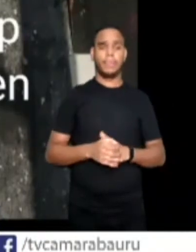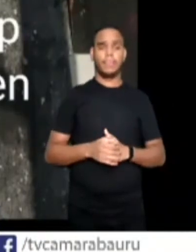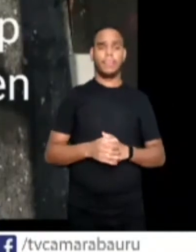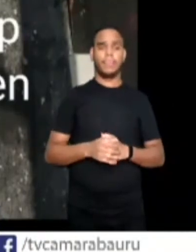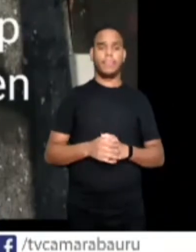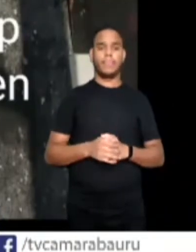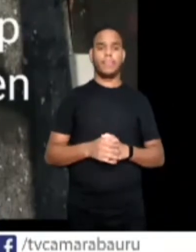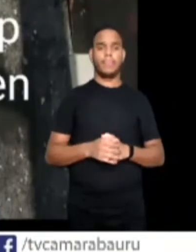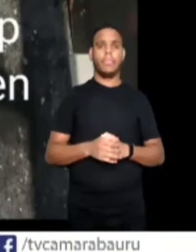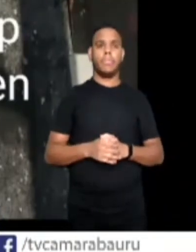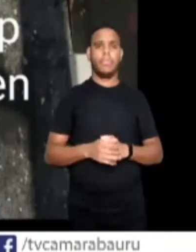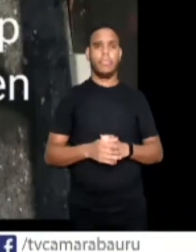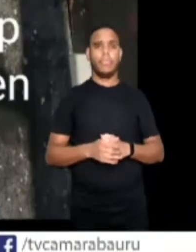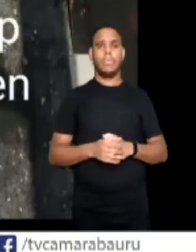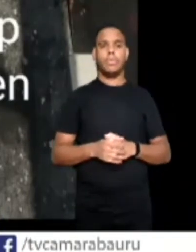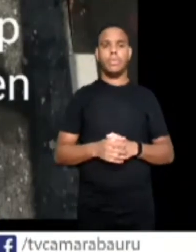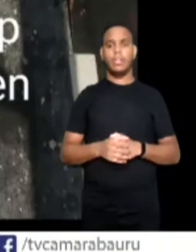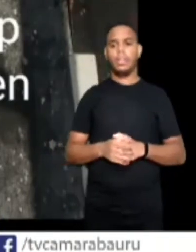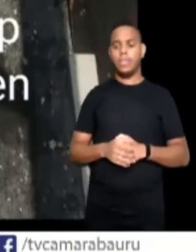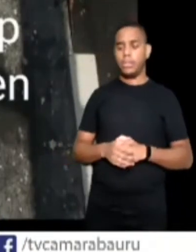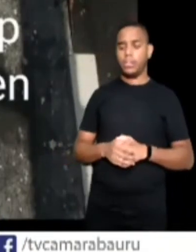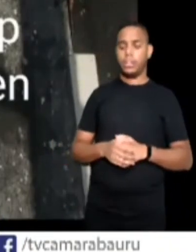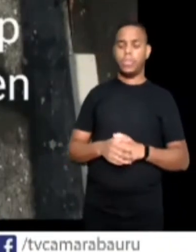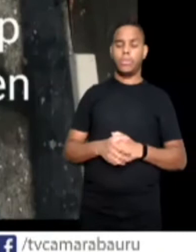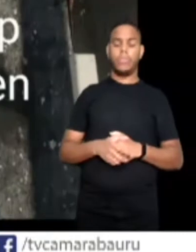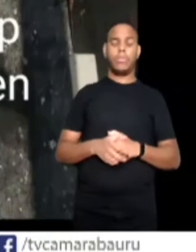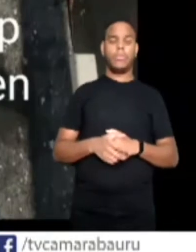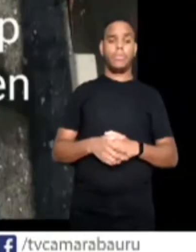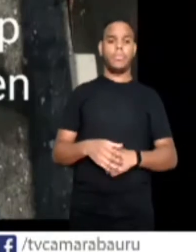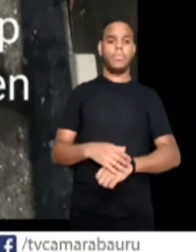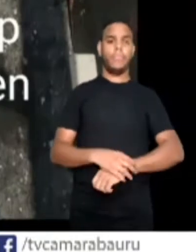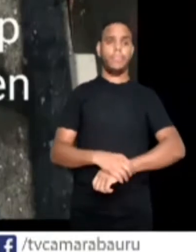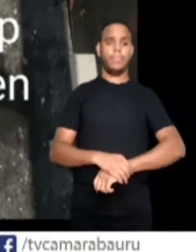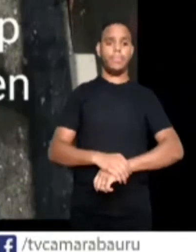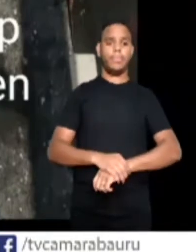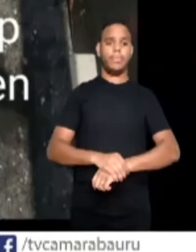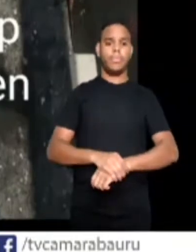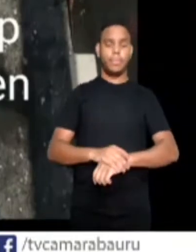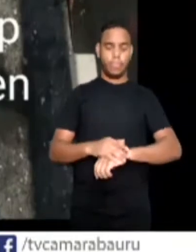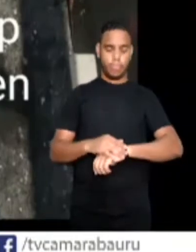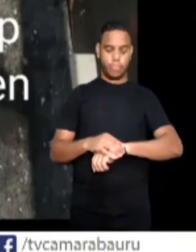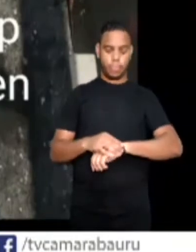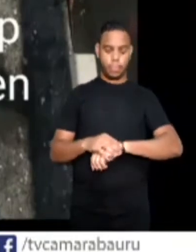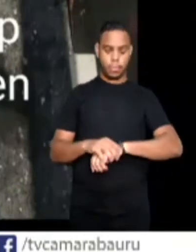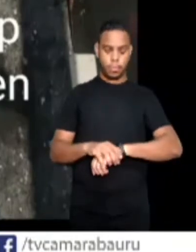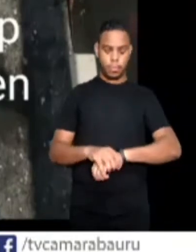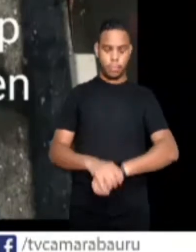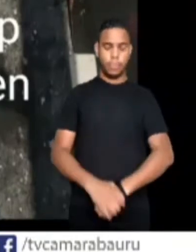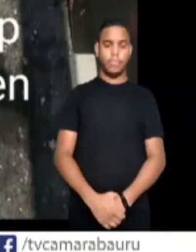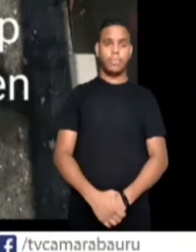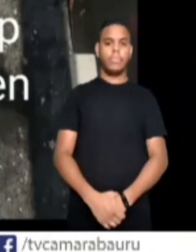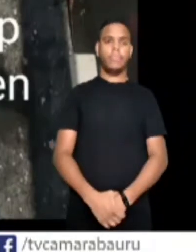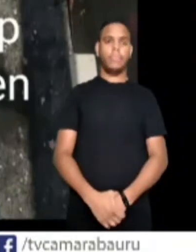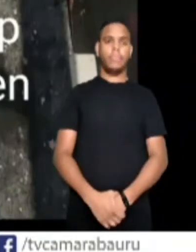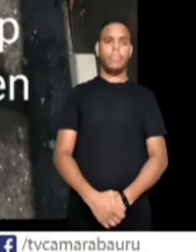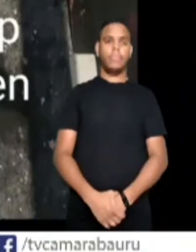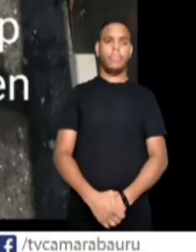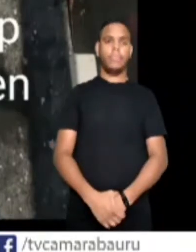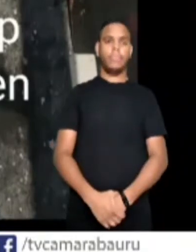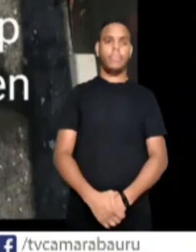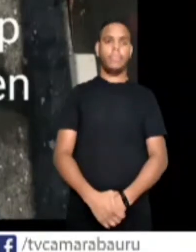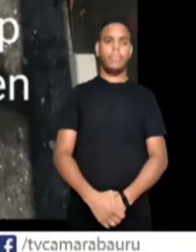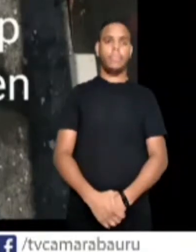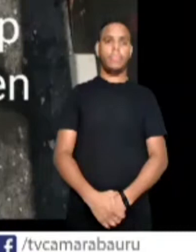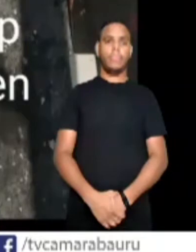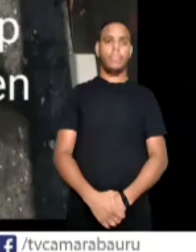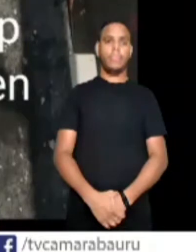Bauru é assim, é assado. Mas, gente, se cada um de nós, independentemente da sua posição política